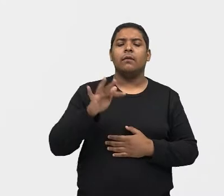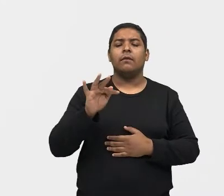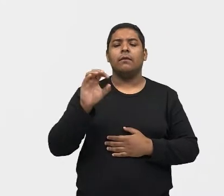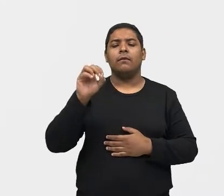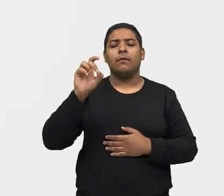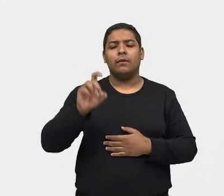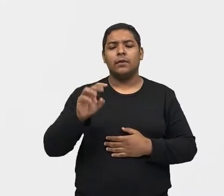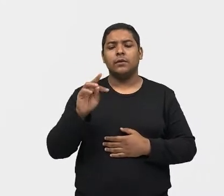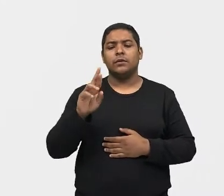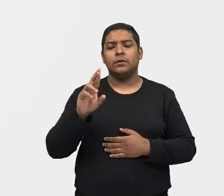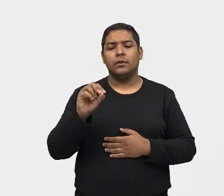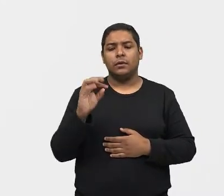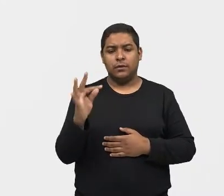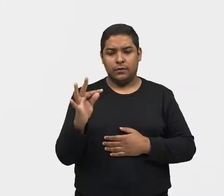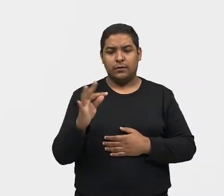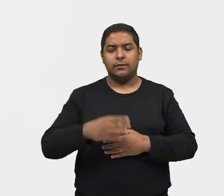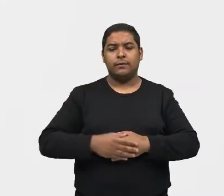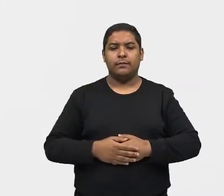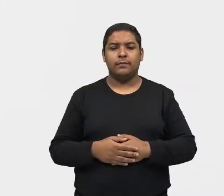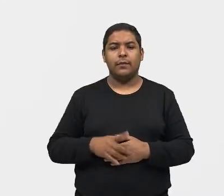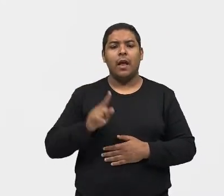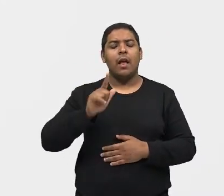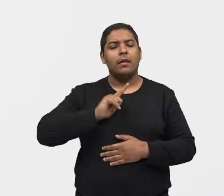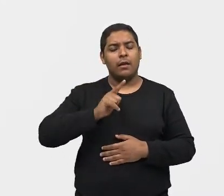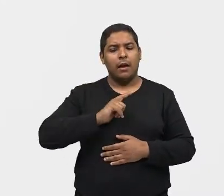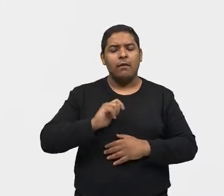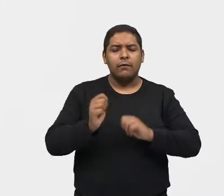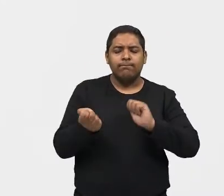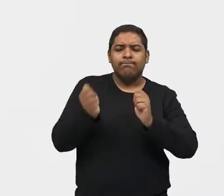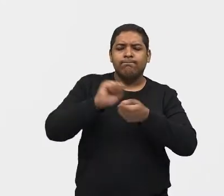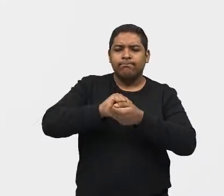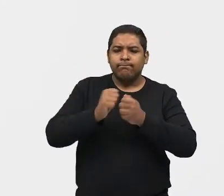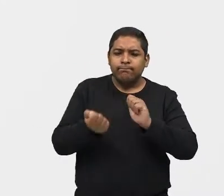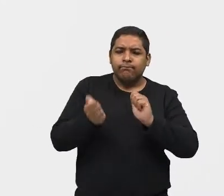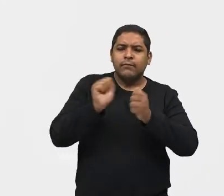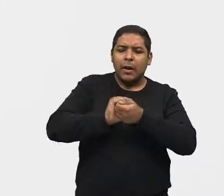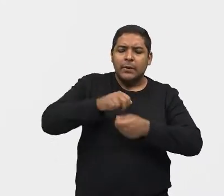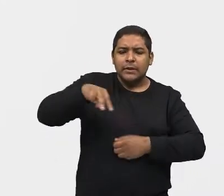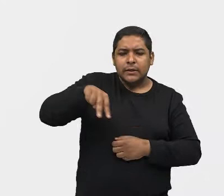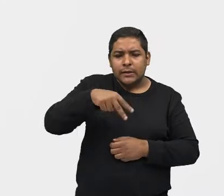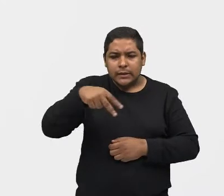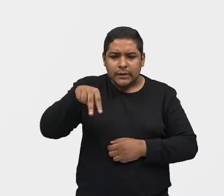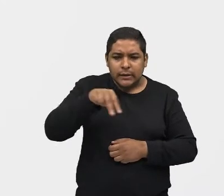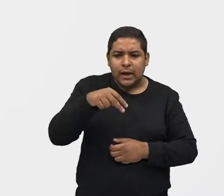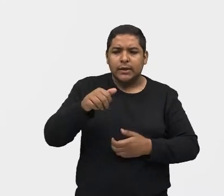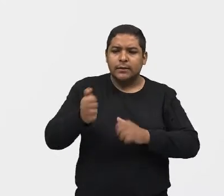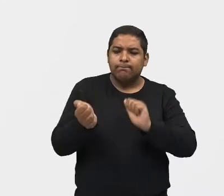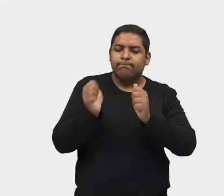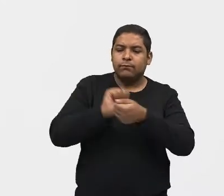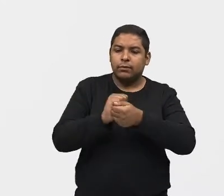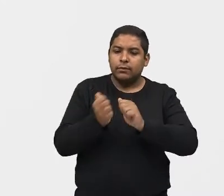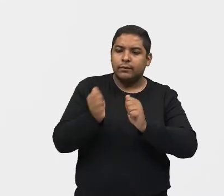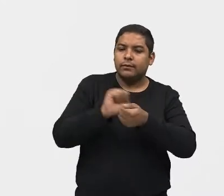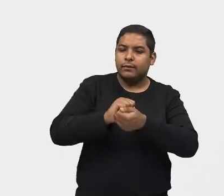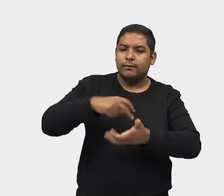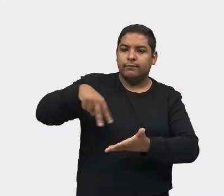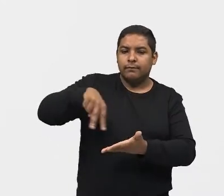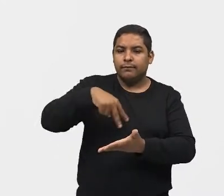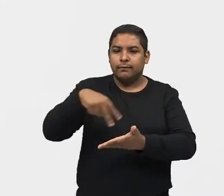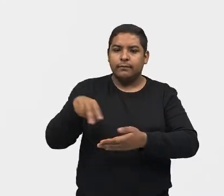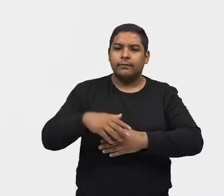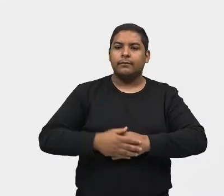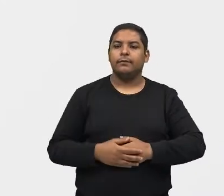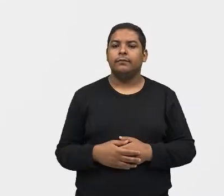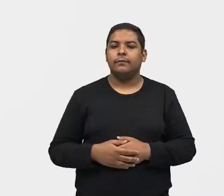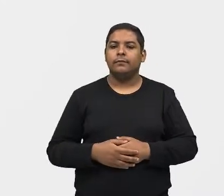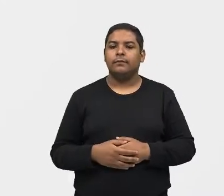Foxtrot. Então, houve uma adequação dos passos, né? Porque ele deu o quê? Executou um pequeno trote.